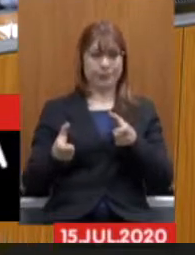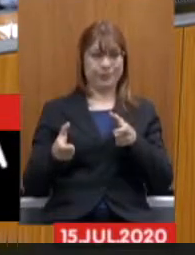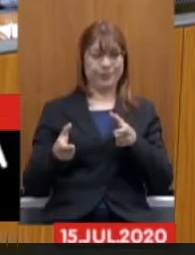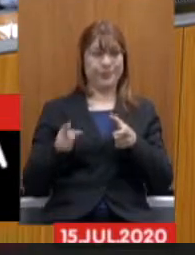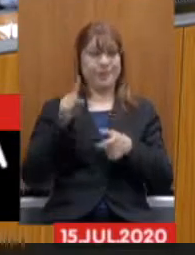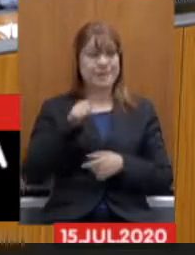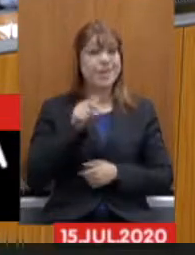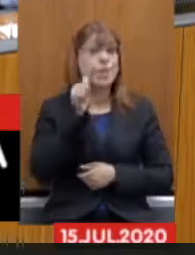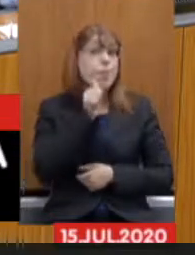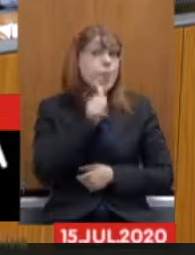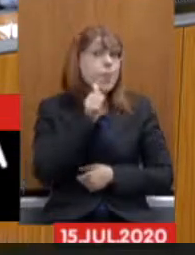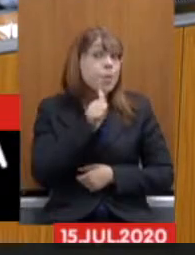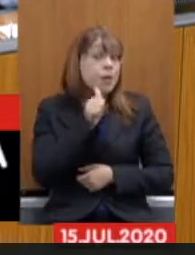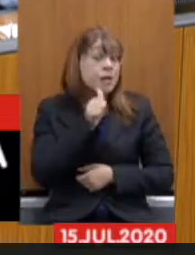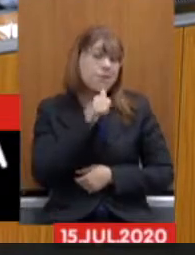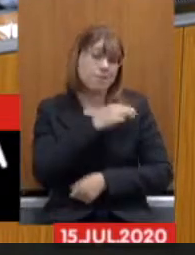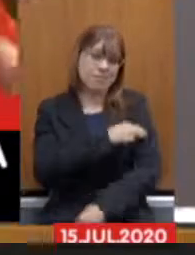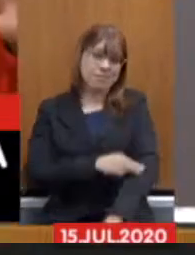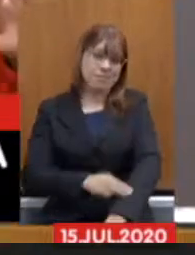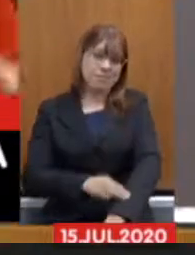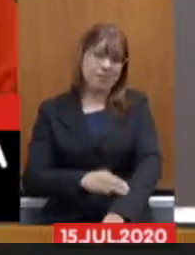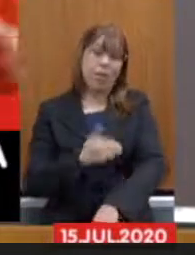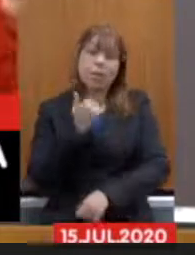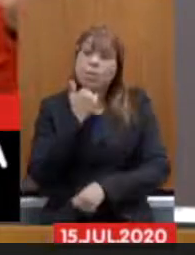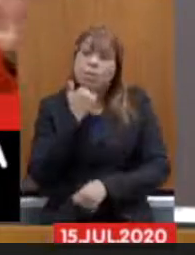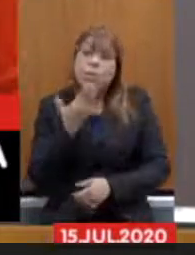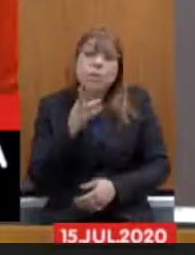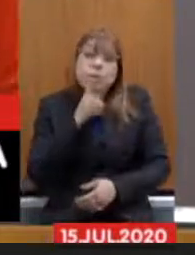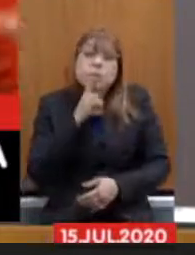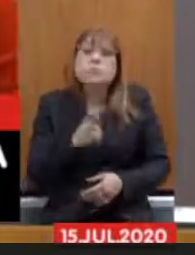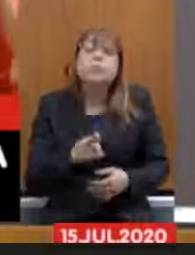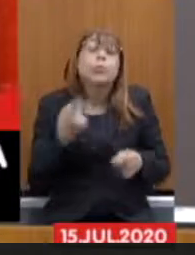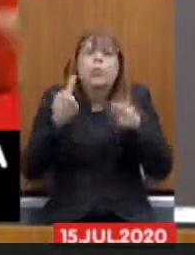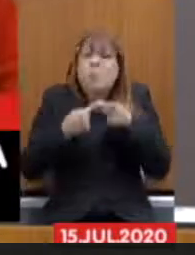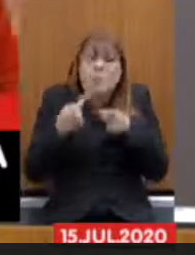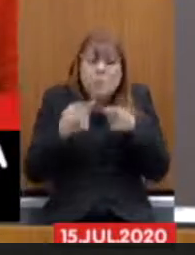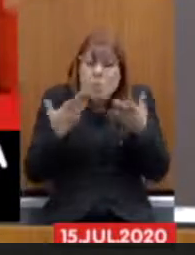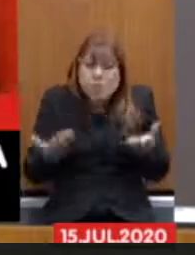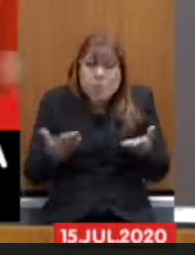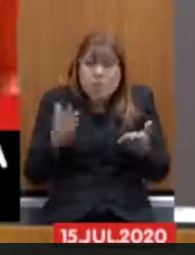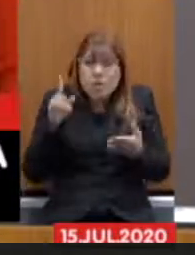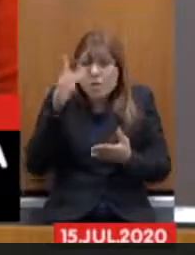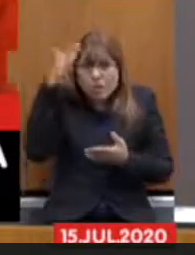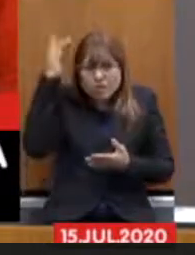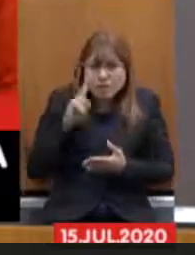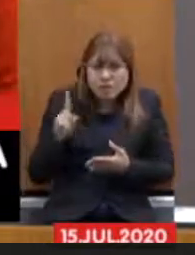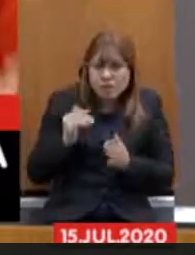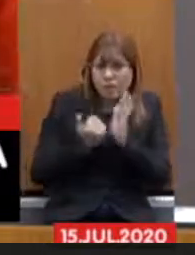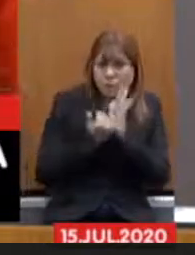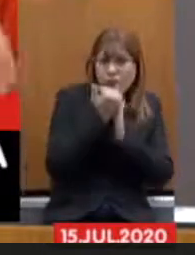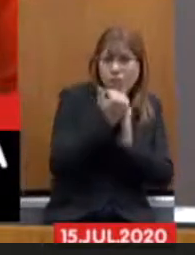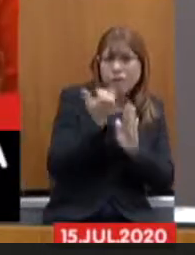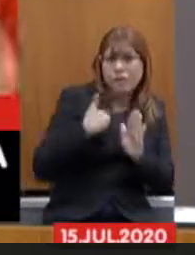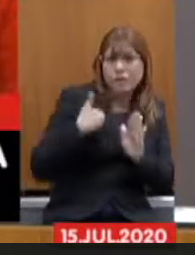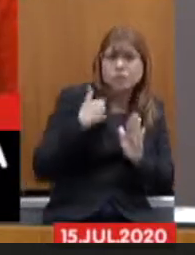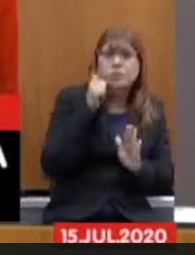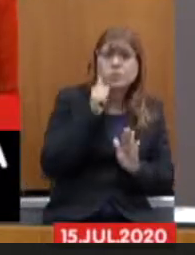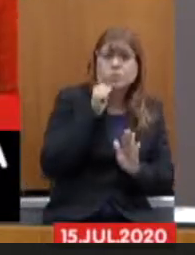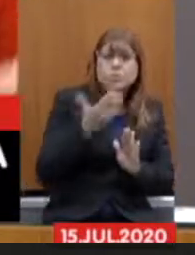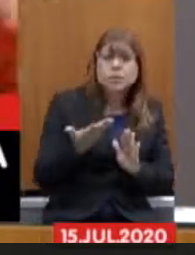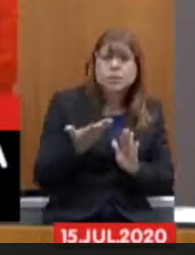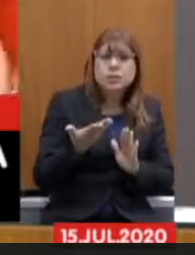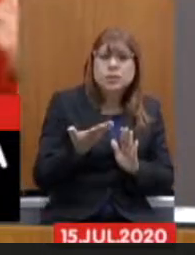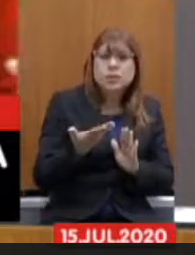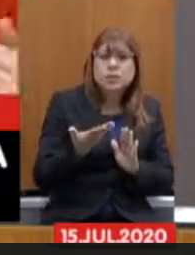magistério constituída por mulheres e ninguém até agora respondeu porque o tema está aumentando a idade das mulheres